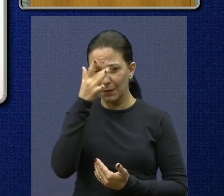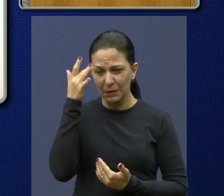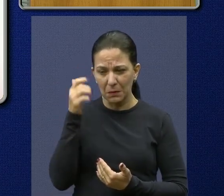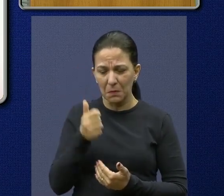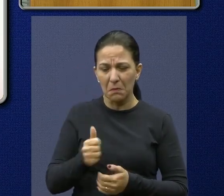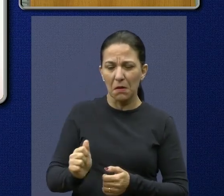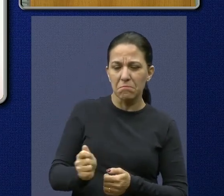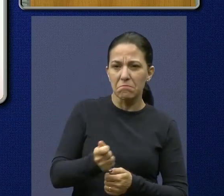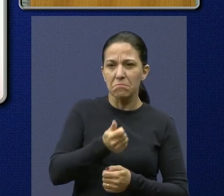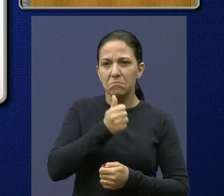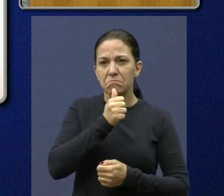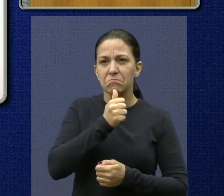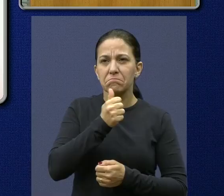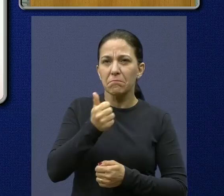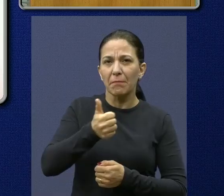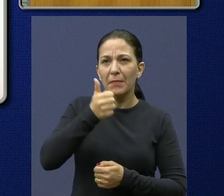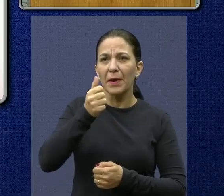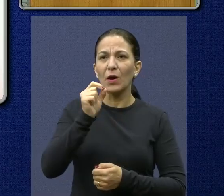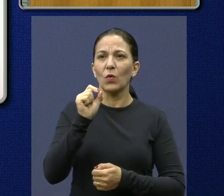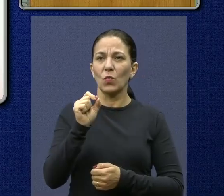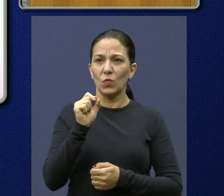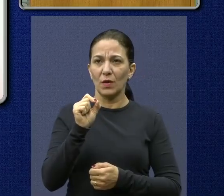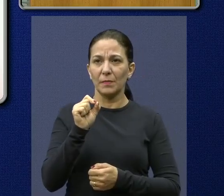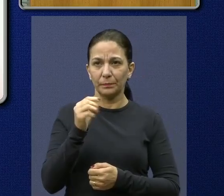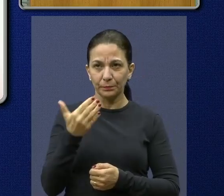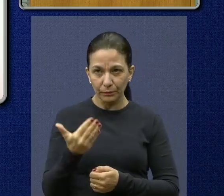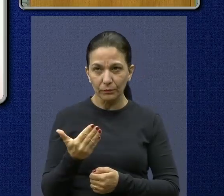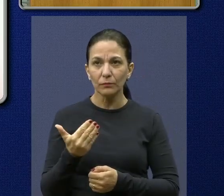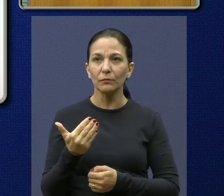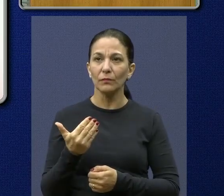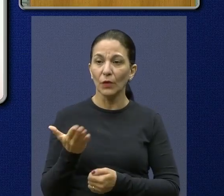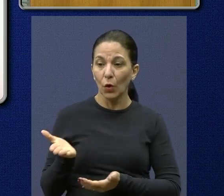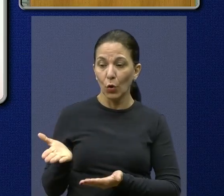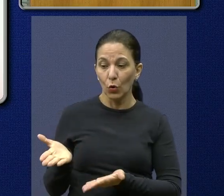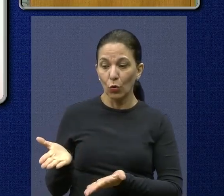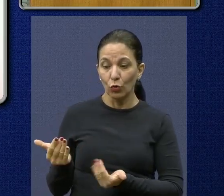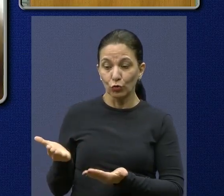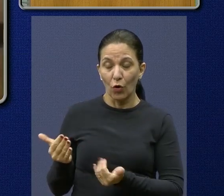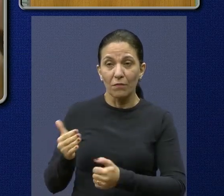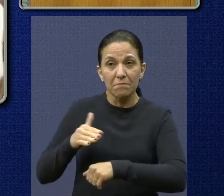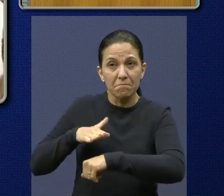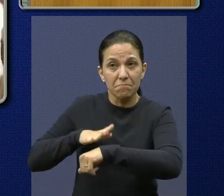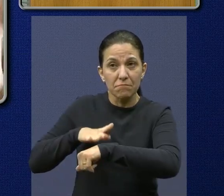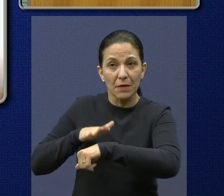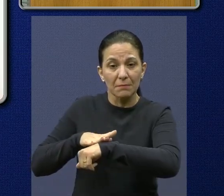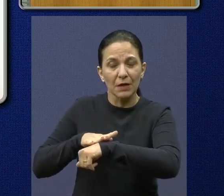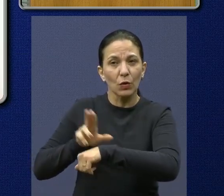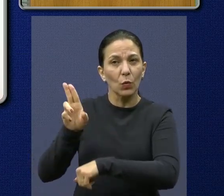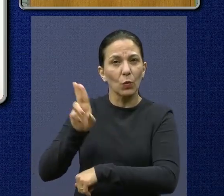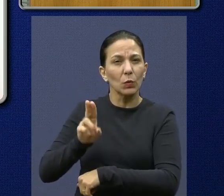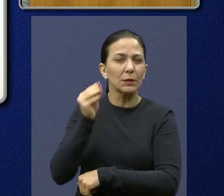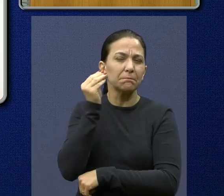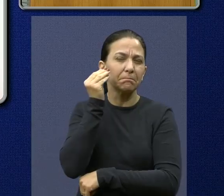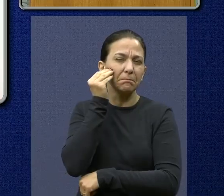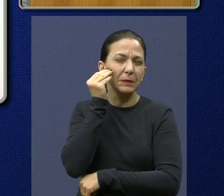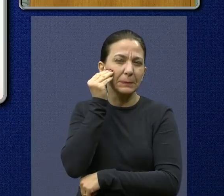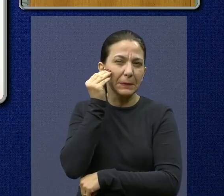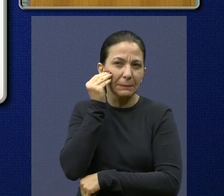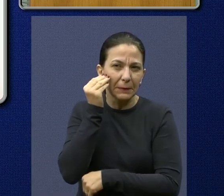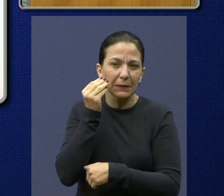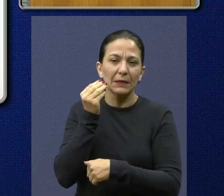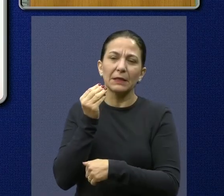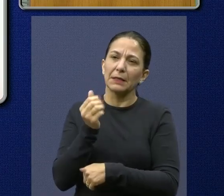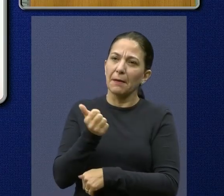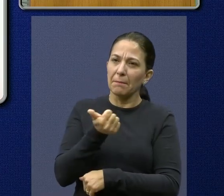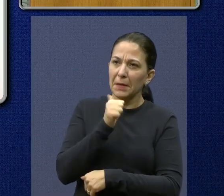para ele, etc. Tal. Quanto mais novo a pessoa faz uso de alguma